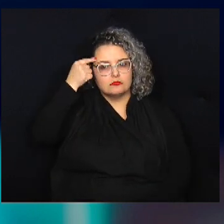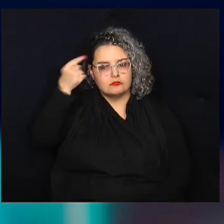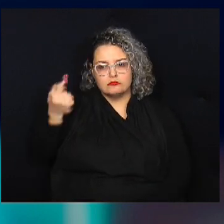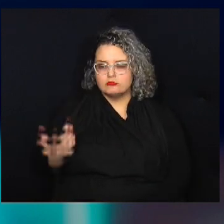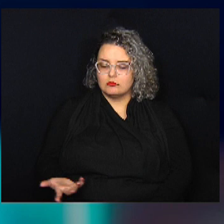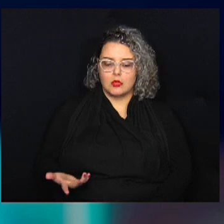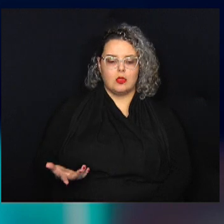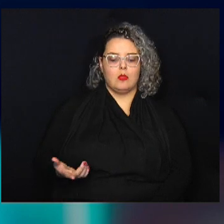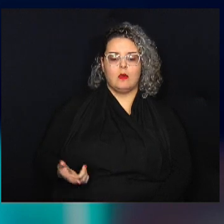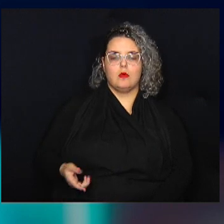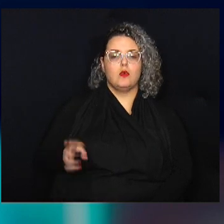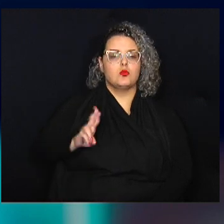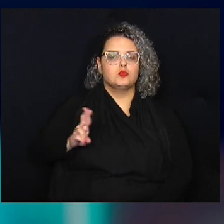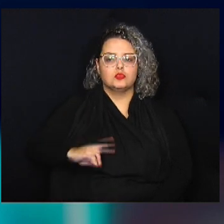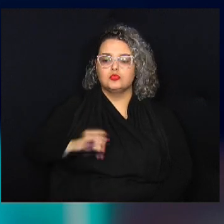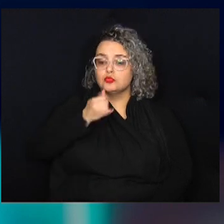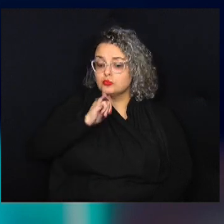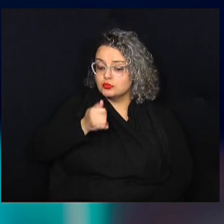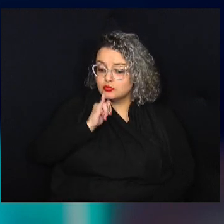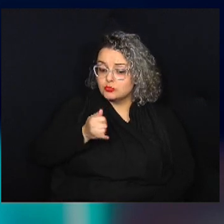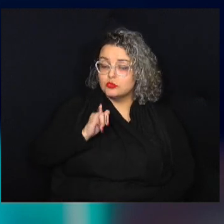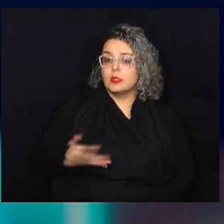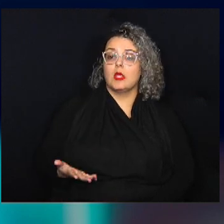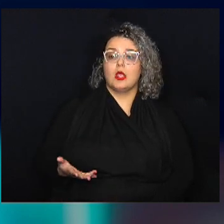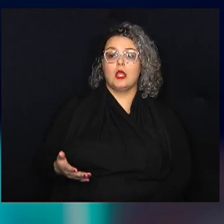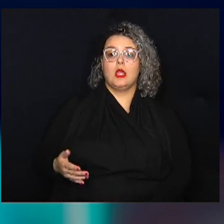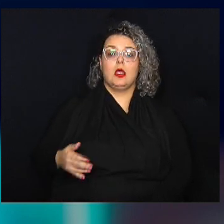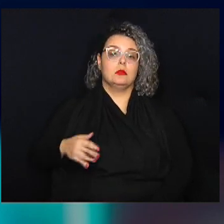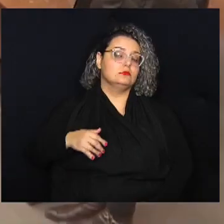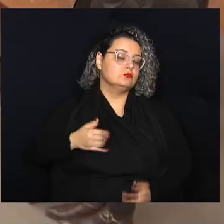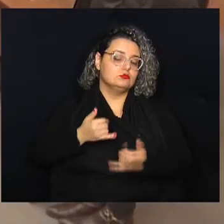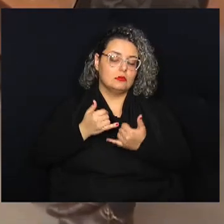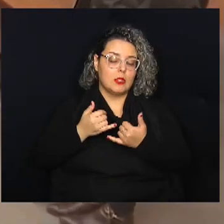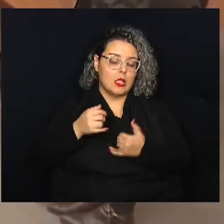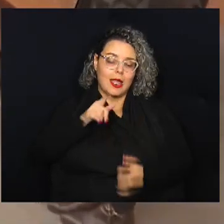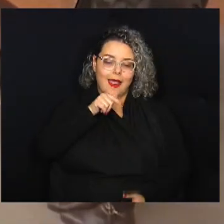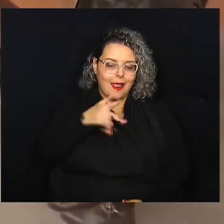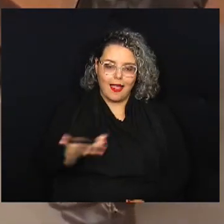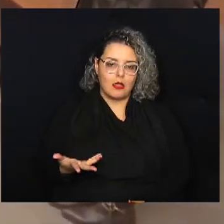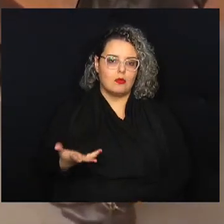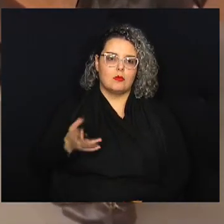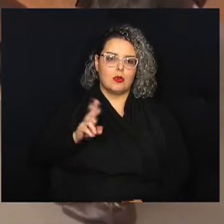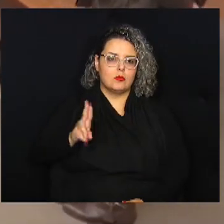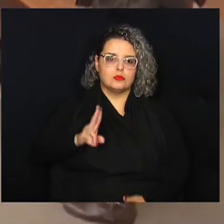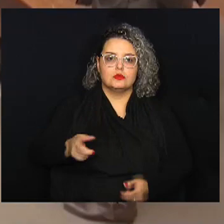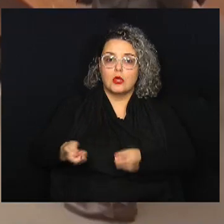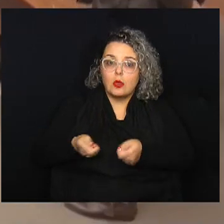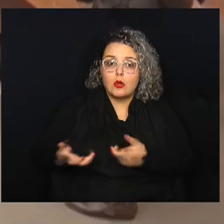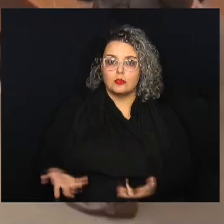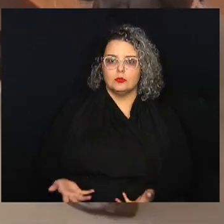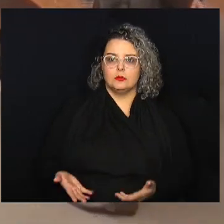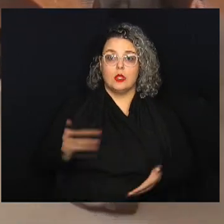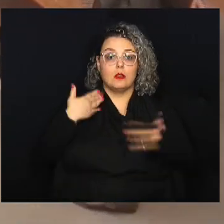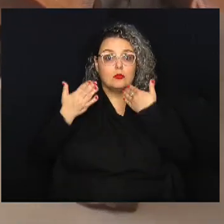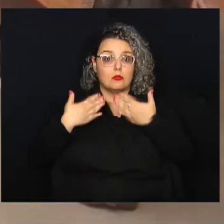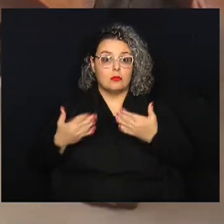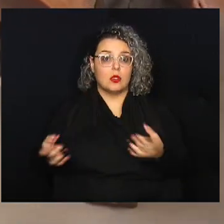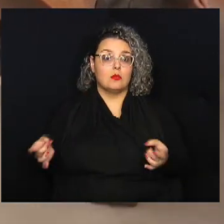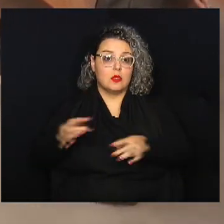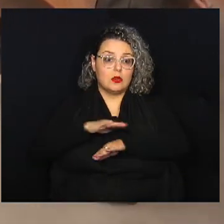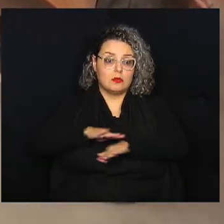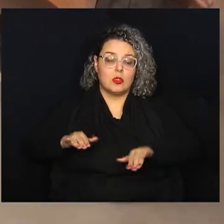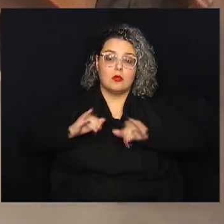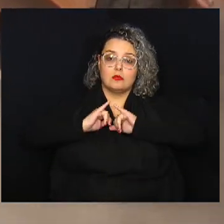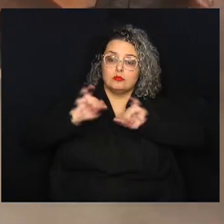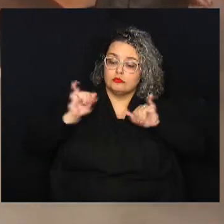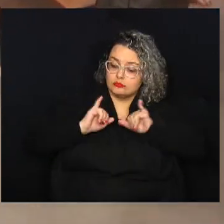energia elétrica, tudo isso é ser cidadão, atitudes cidadãs. O bate-papo foi encerrado com uma mensagem do presidente